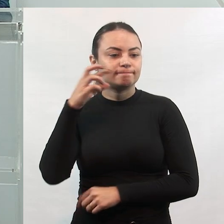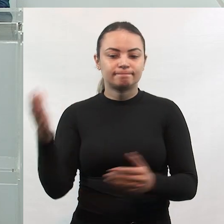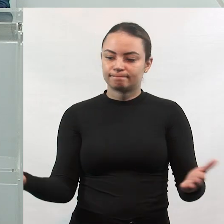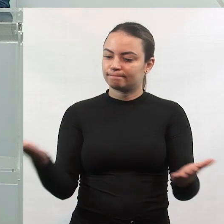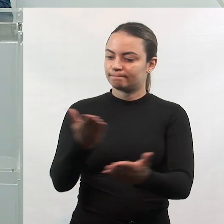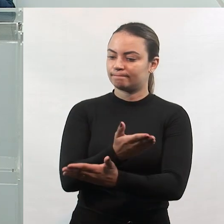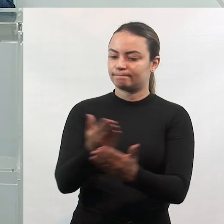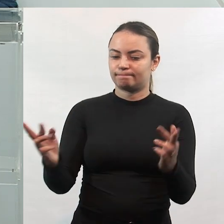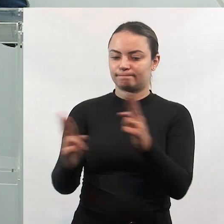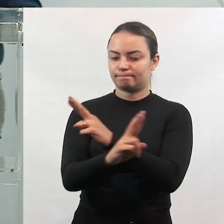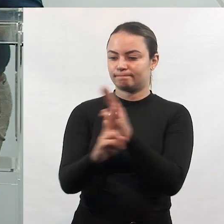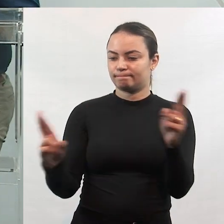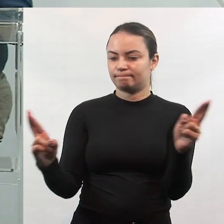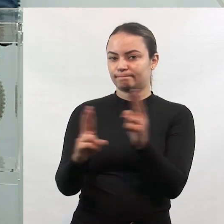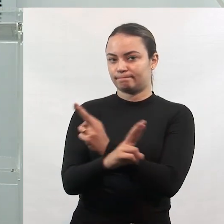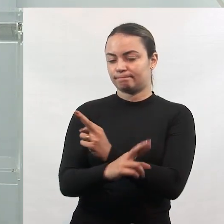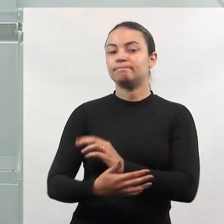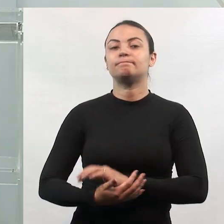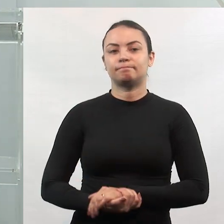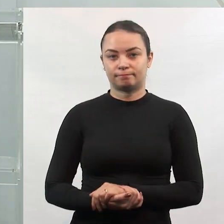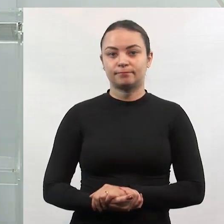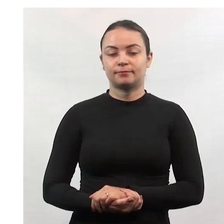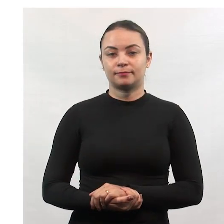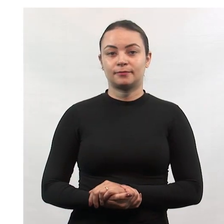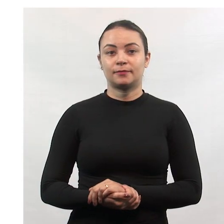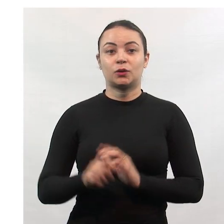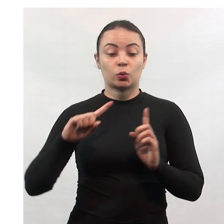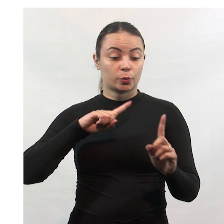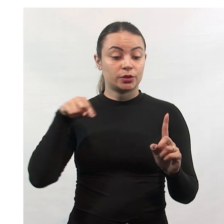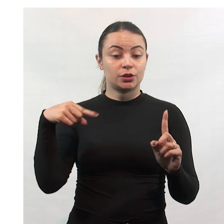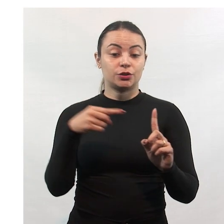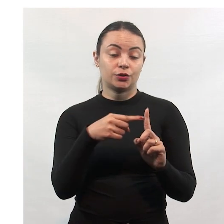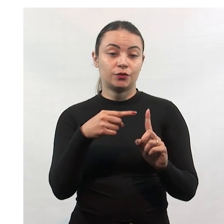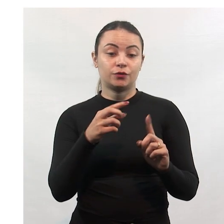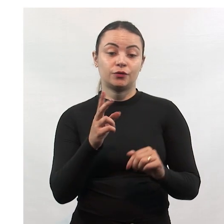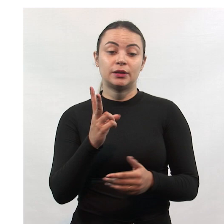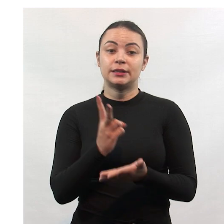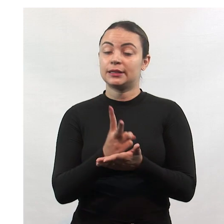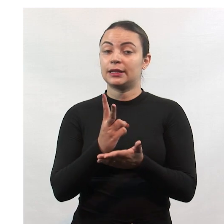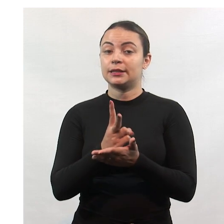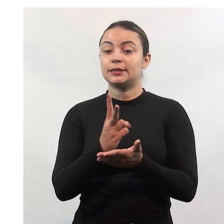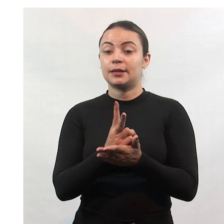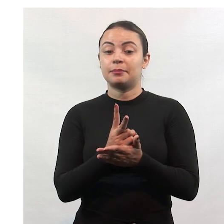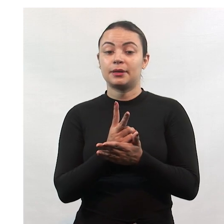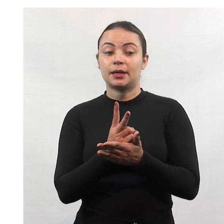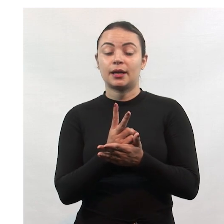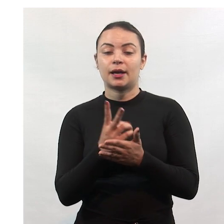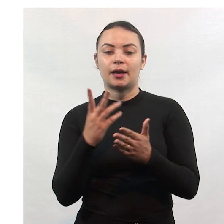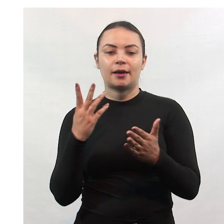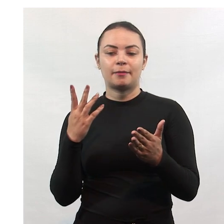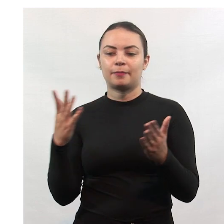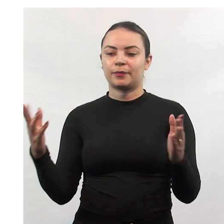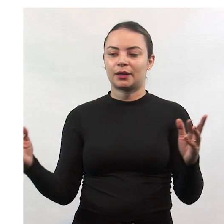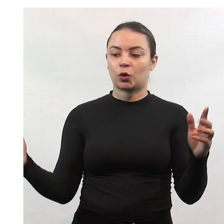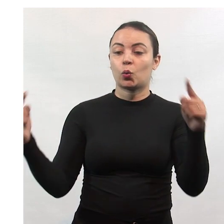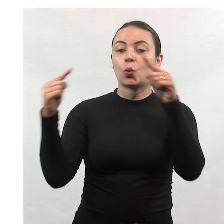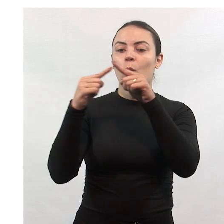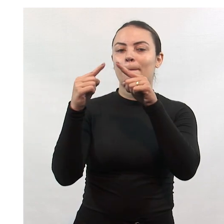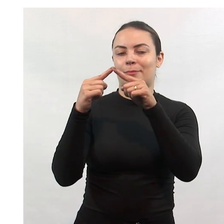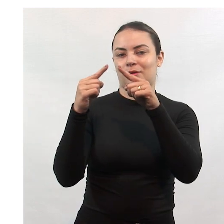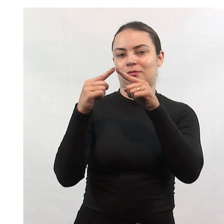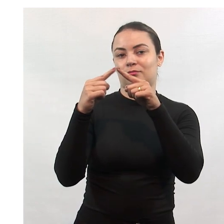pergunta de pesquisa a partir do que você quer alcançar com o resultado. Eu quero alcançar